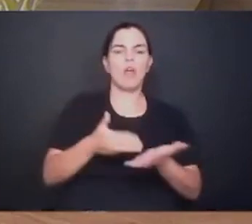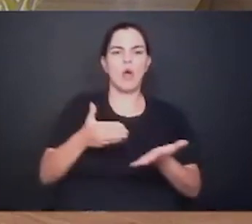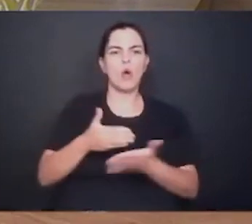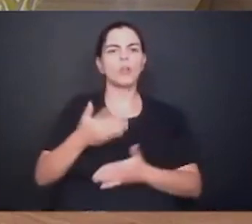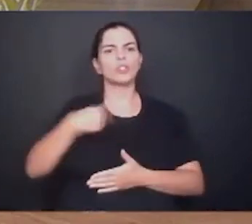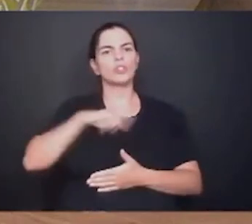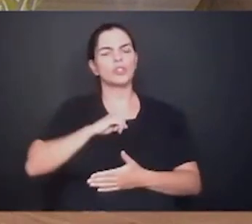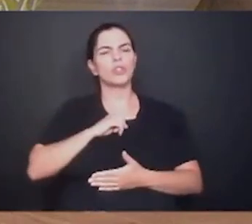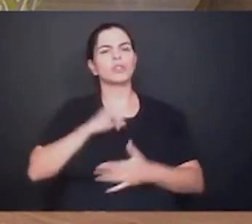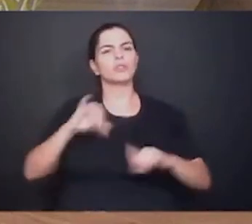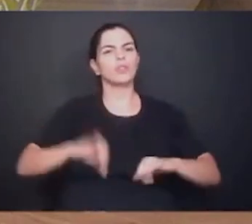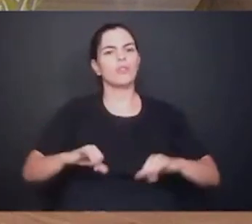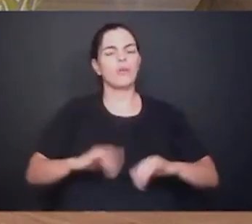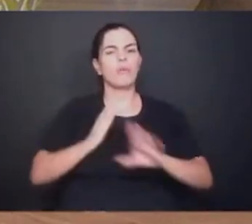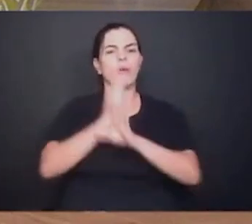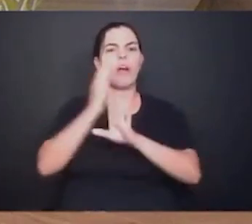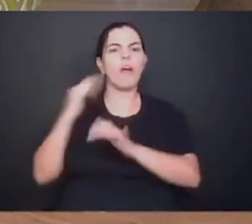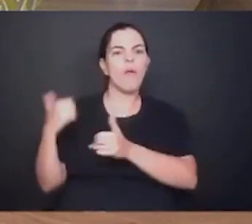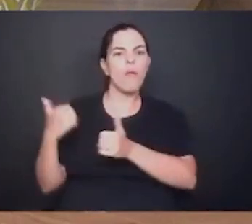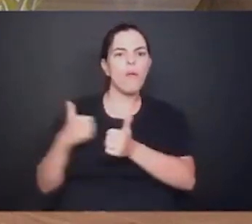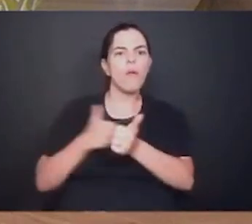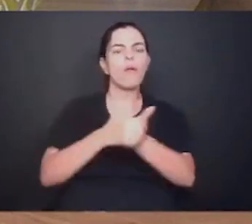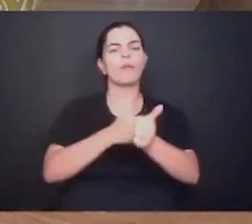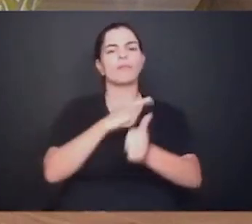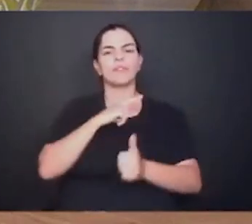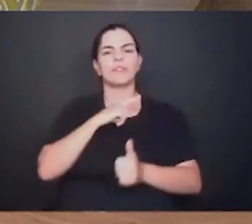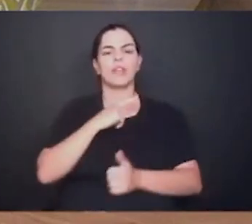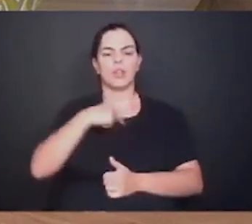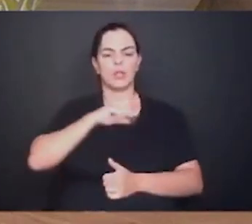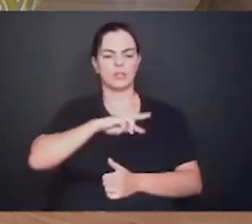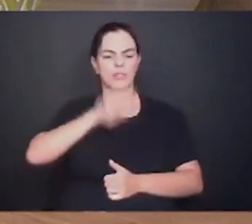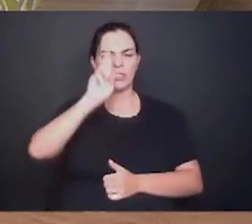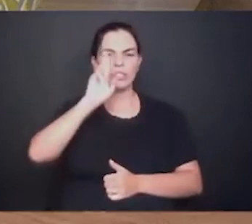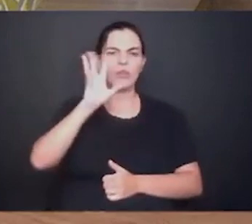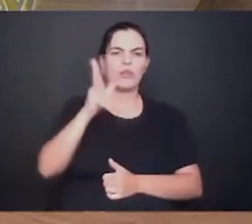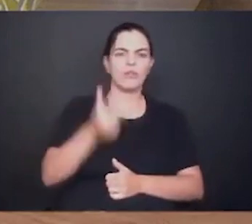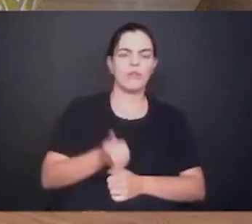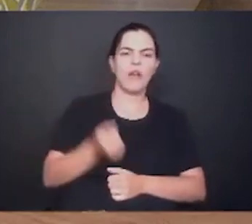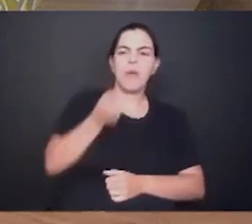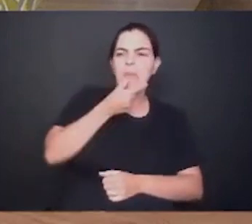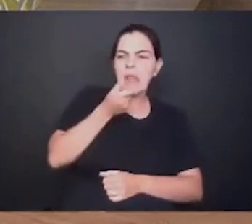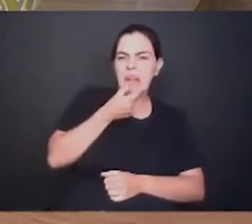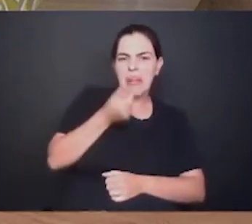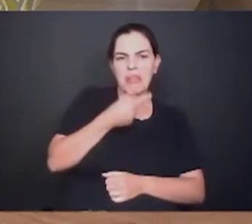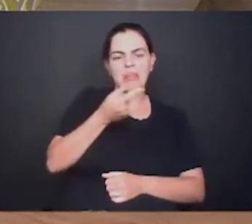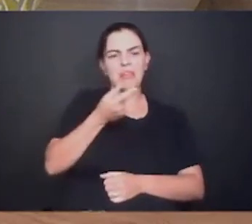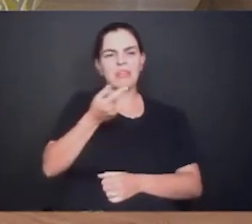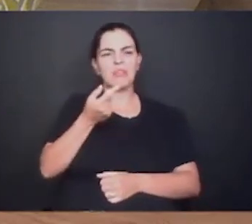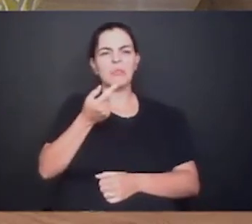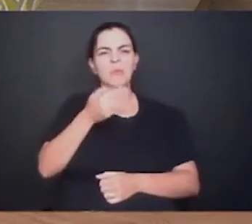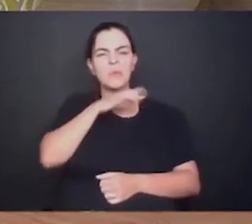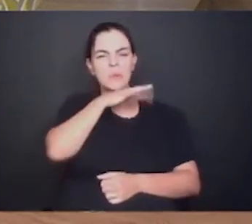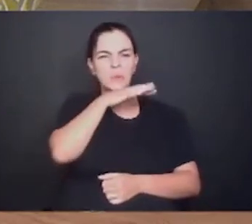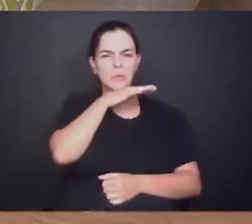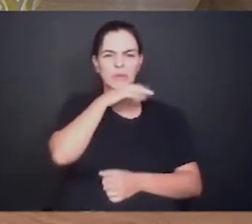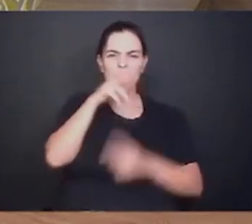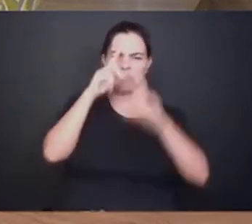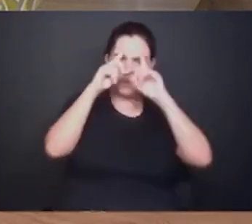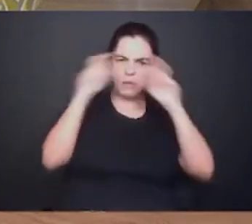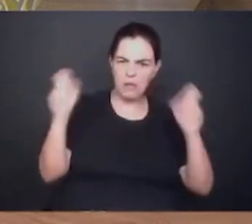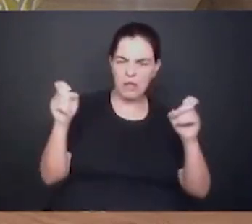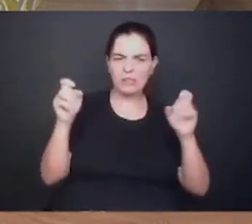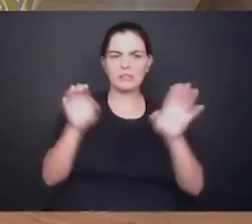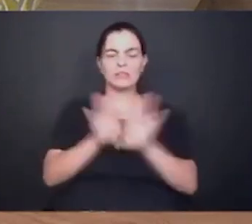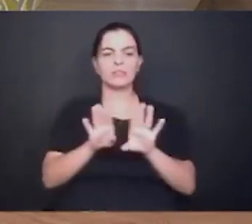de matriz africana, ao cárcere em massa, aos apelidos pejorativos, à violência e, sobretudo, contra os corpos dos